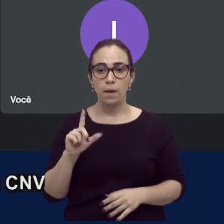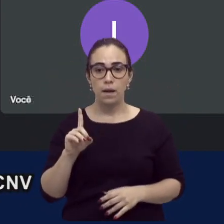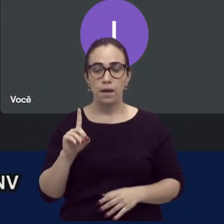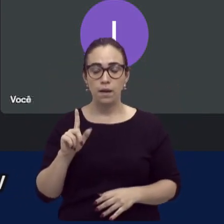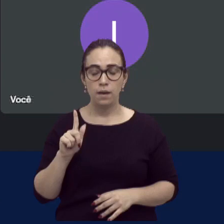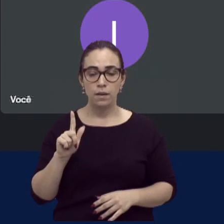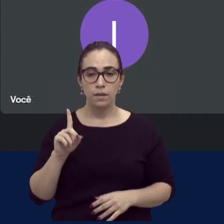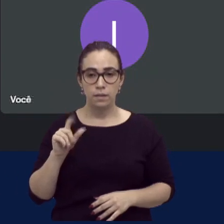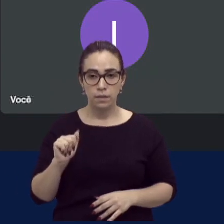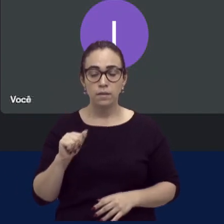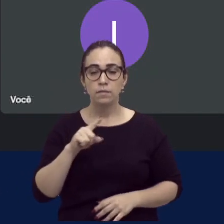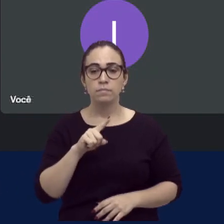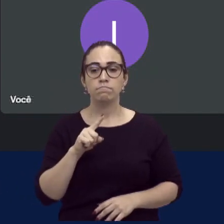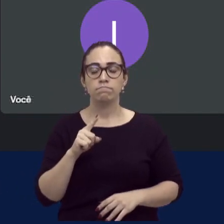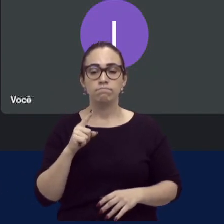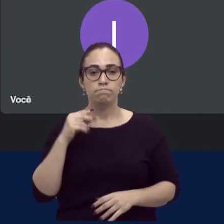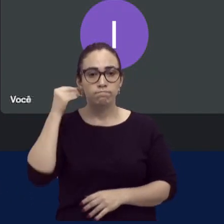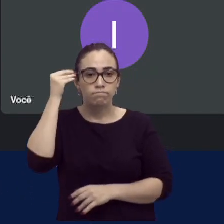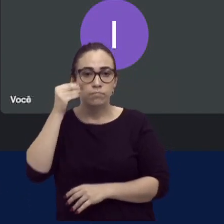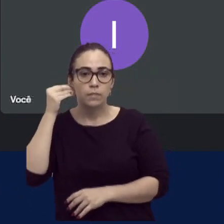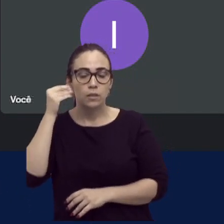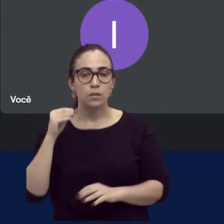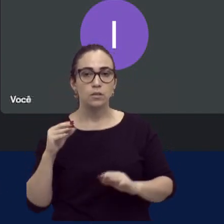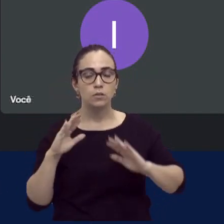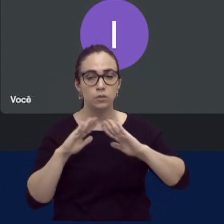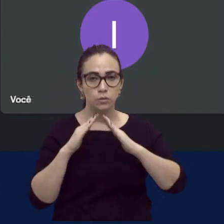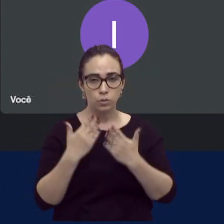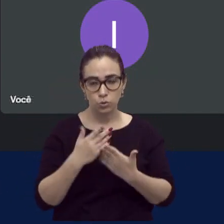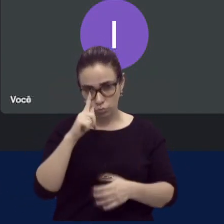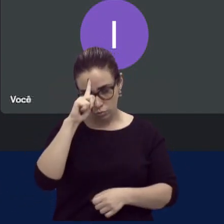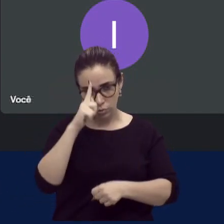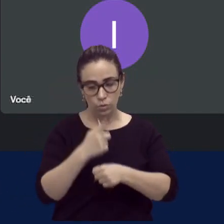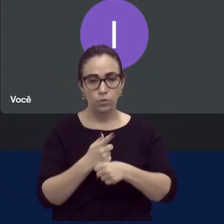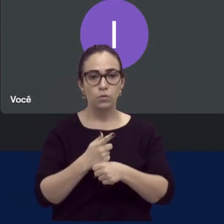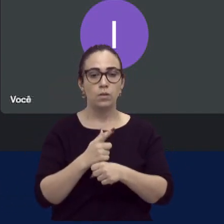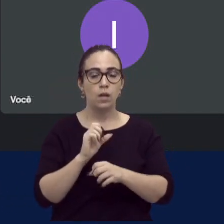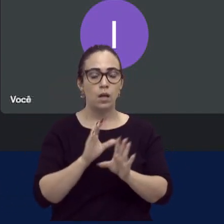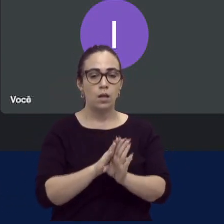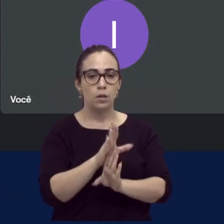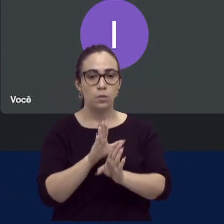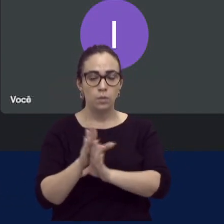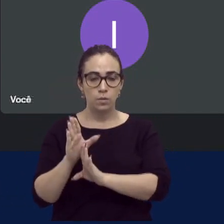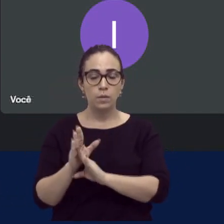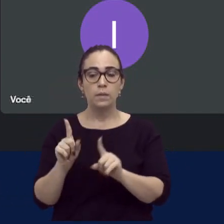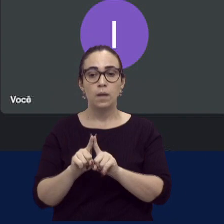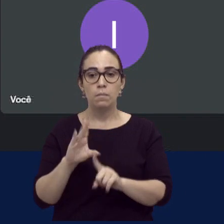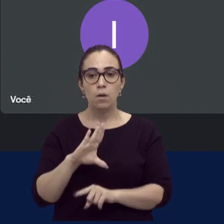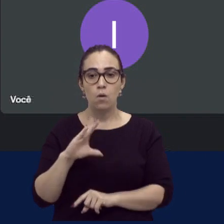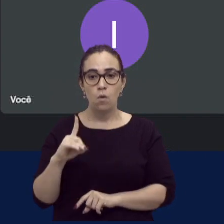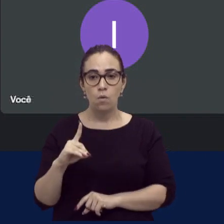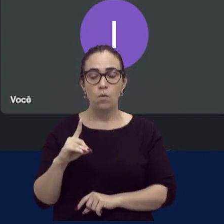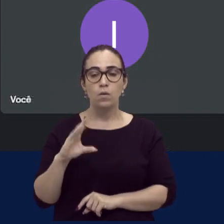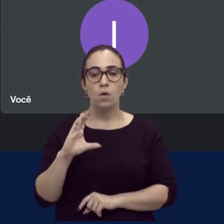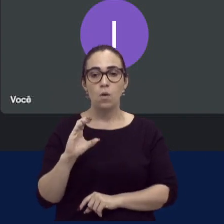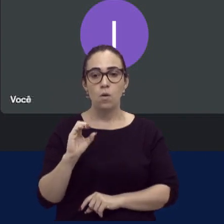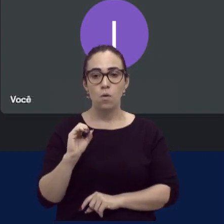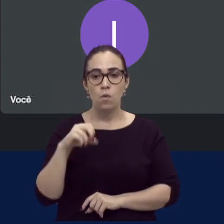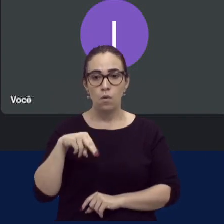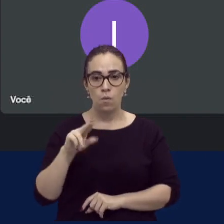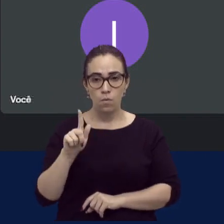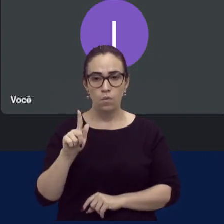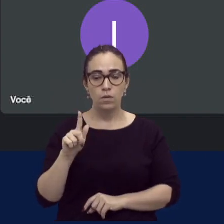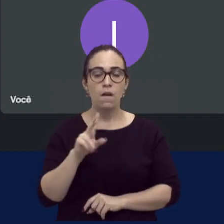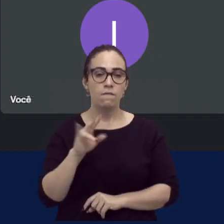querida Magda, é especialista em gestão escolar, educadora em cidadania e coordenadora de uma ONG. Ela vai poder falar,